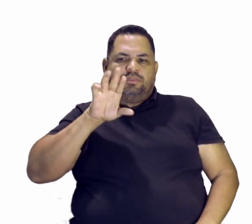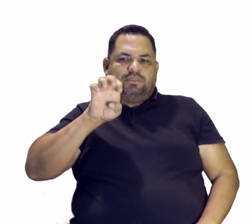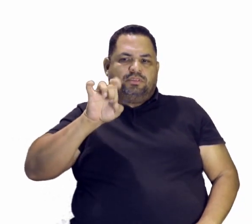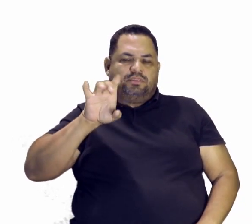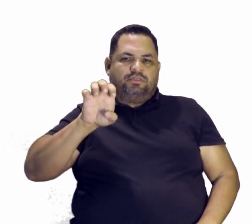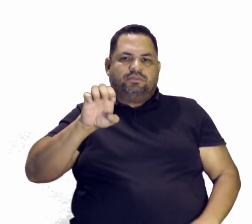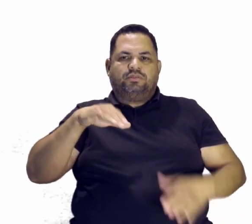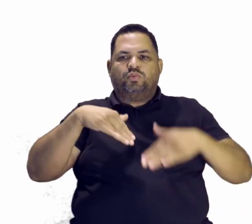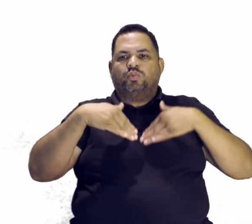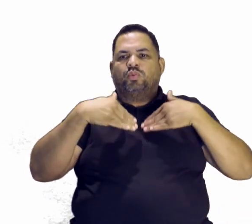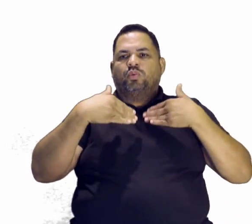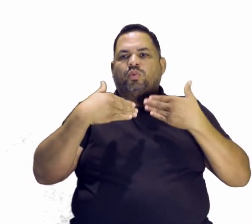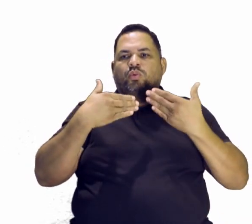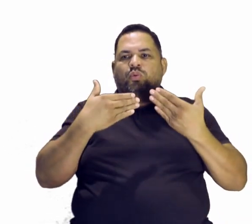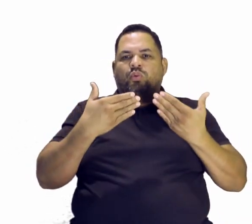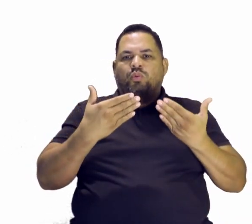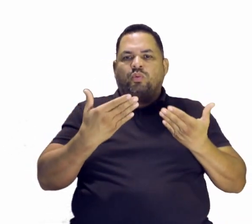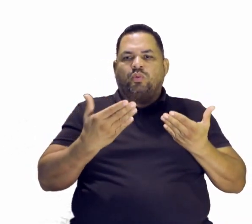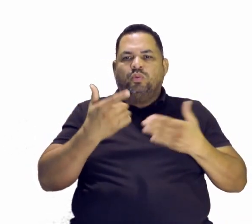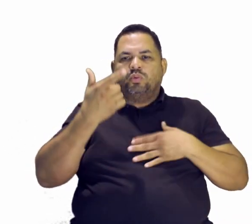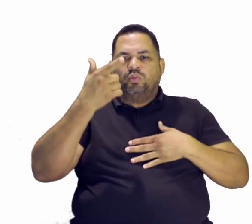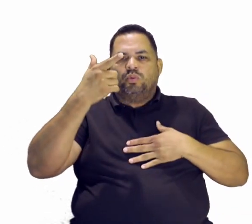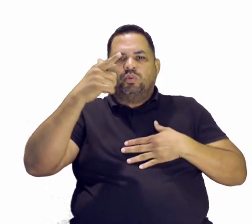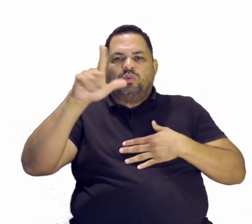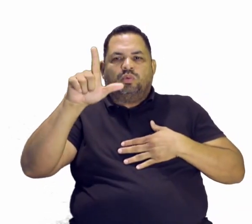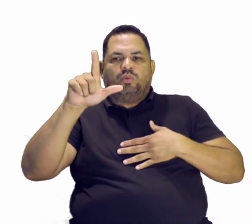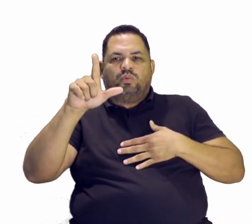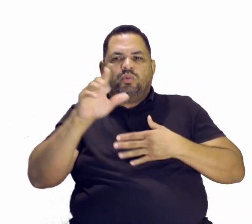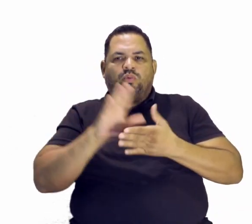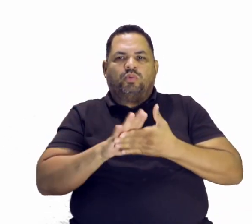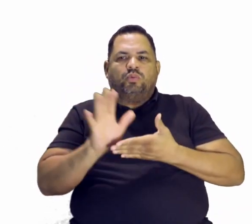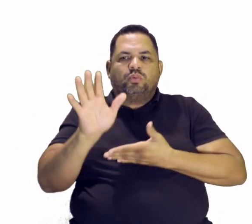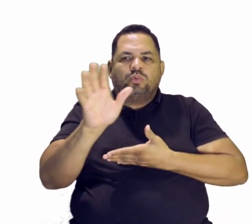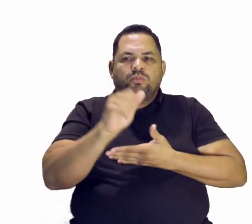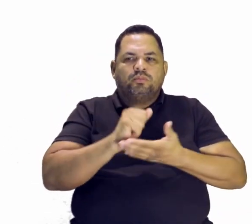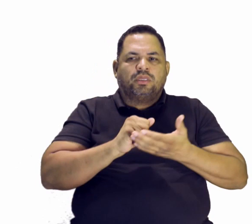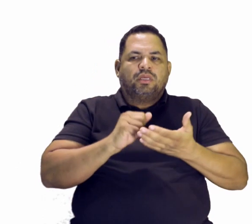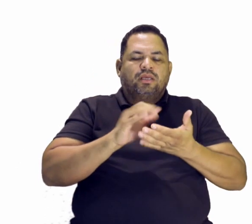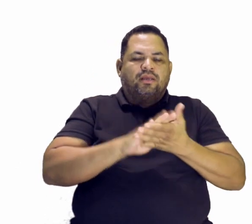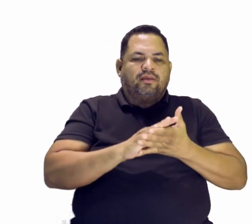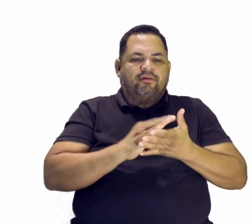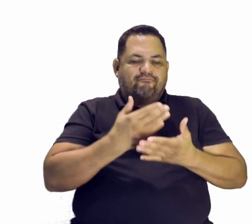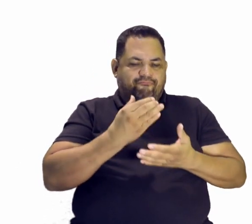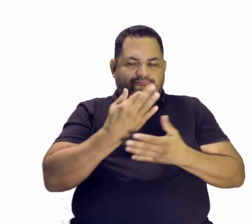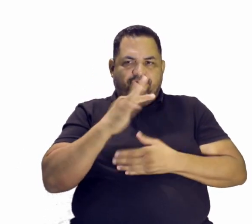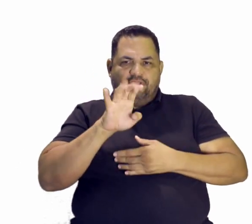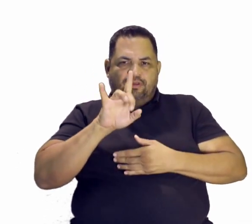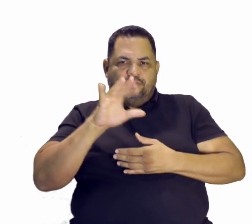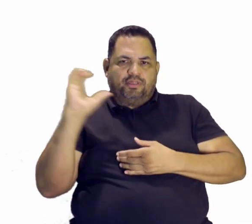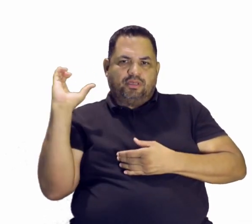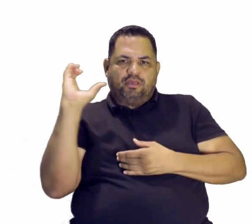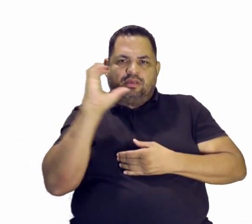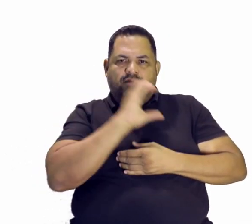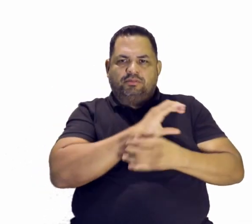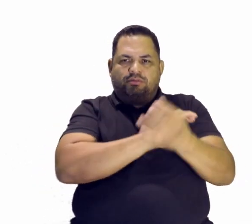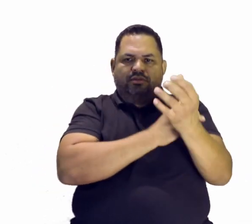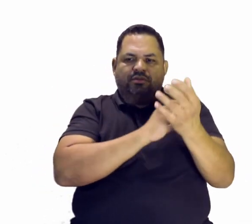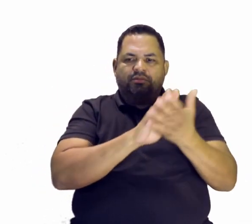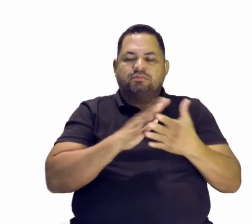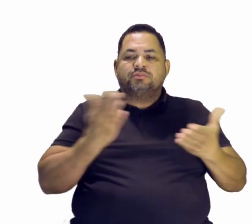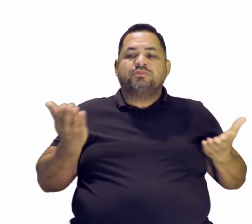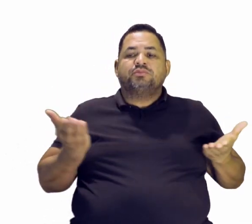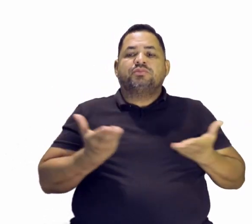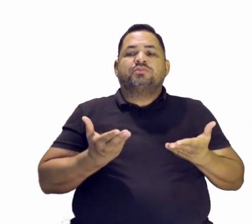é quando, né, eu consigo recrutar aí fibras musculares com rapidez. Então, eu estou numa situação em